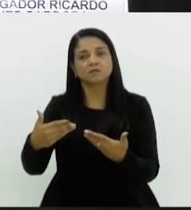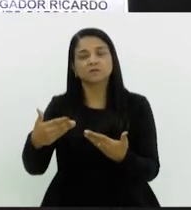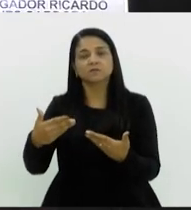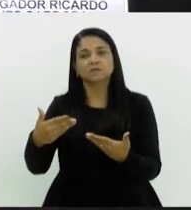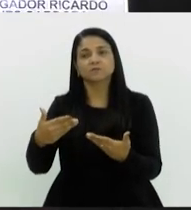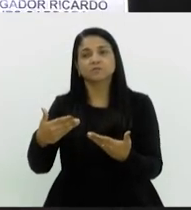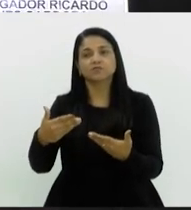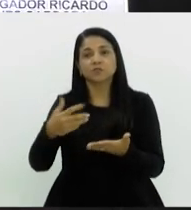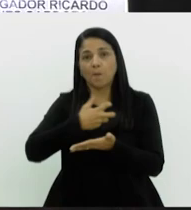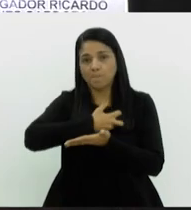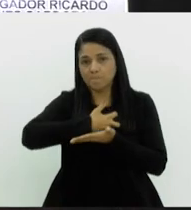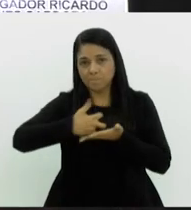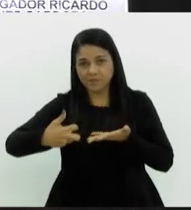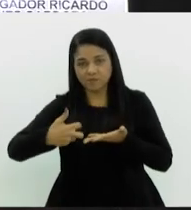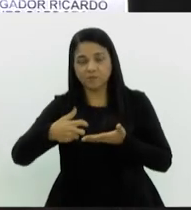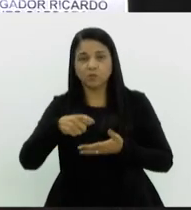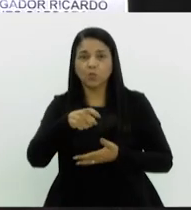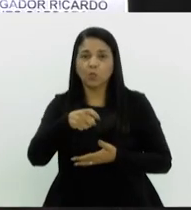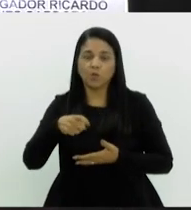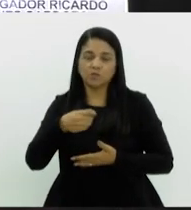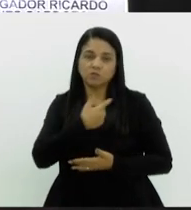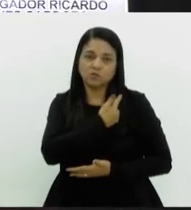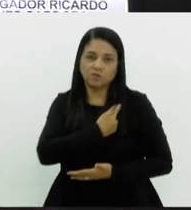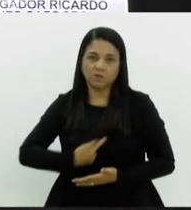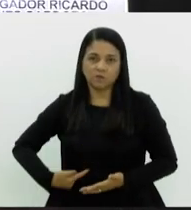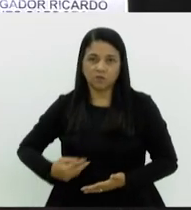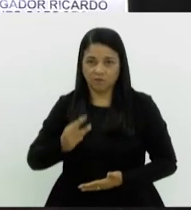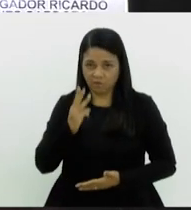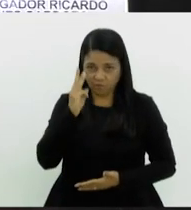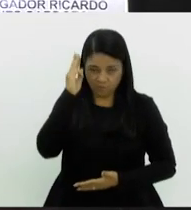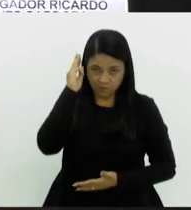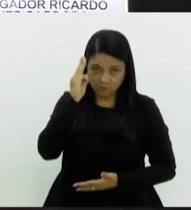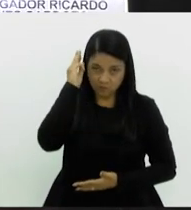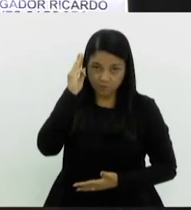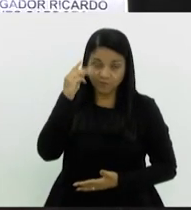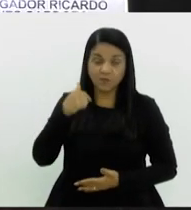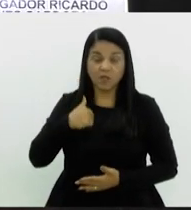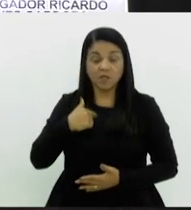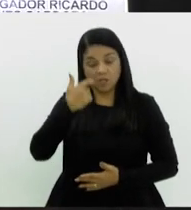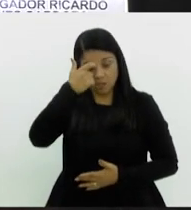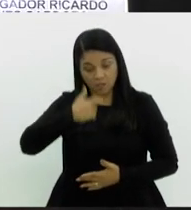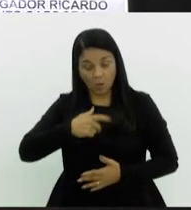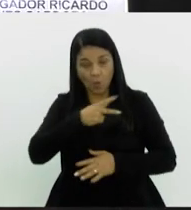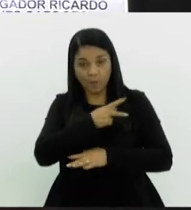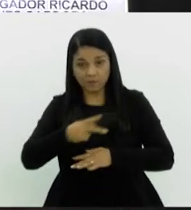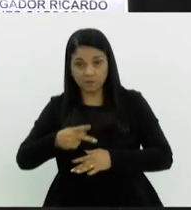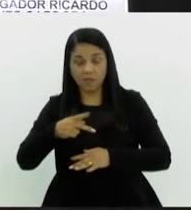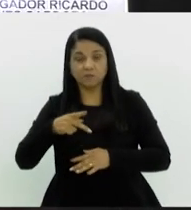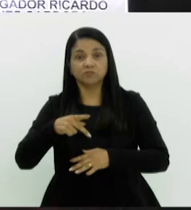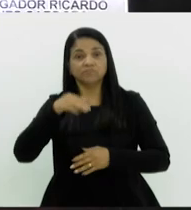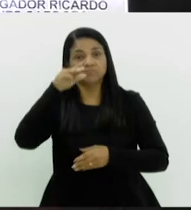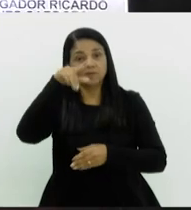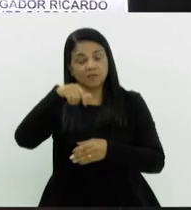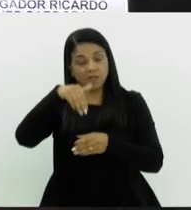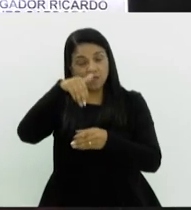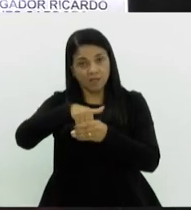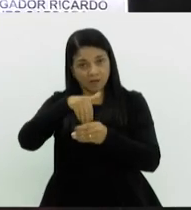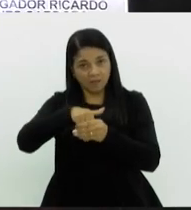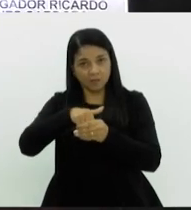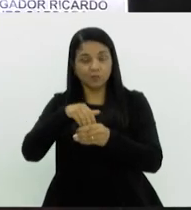de impeachment aqui do ex-governador Wilson Witzel, e eu fui o presidente eleito pelos colegas deputados, fui